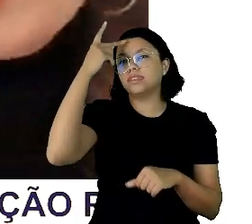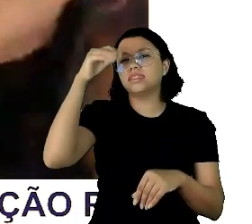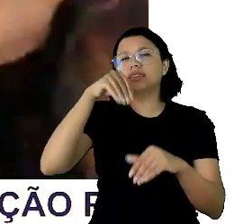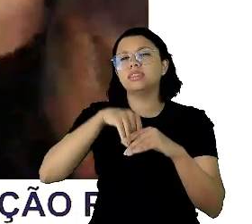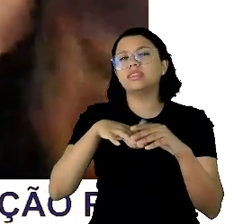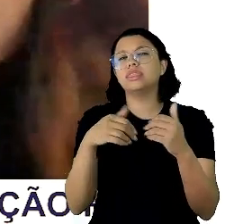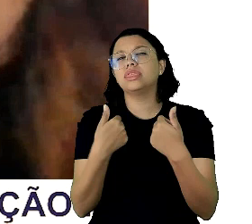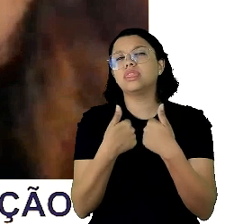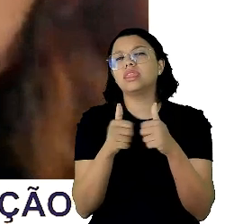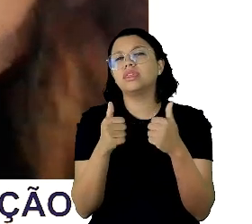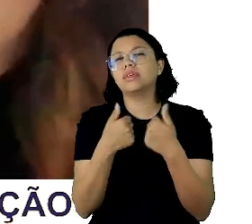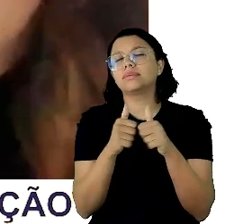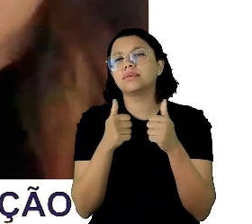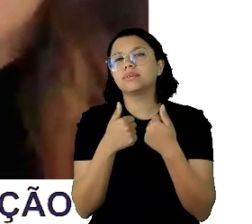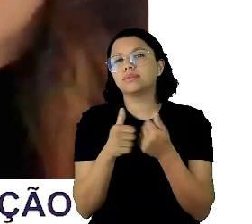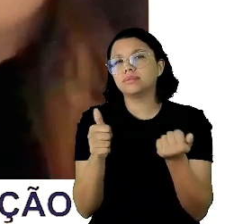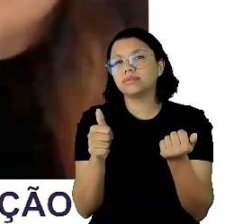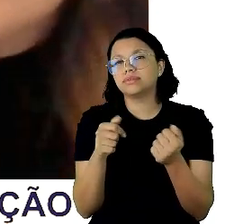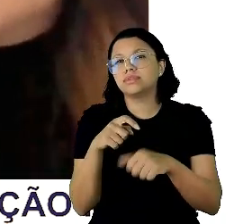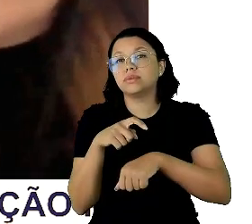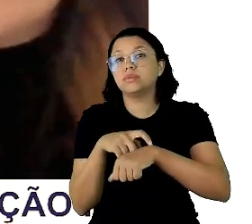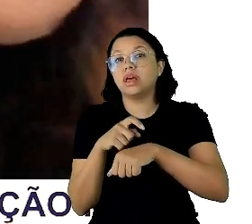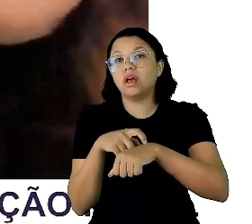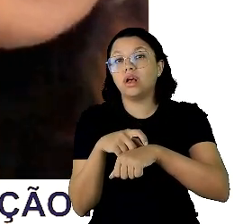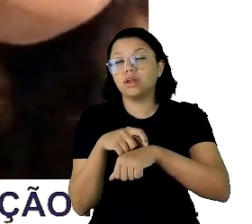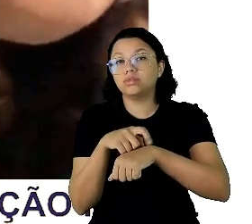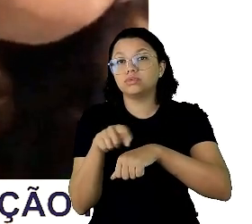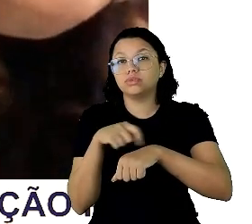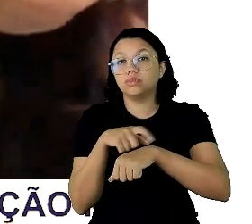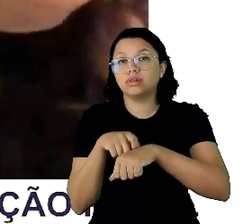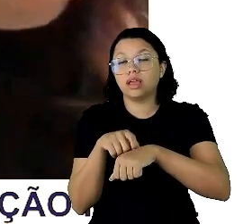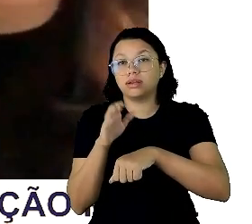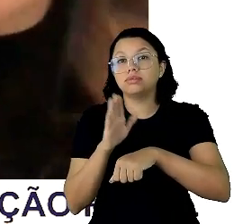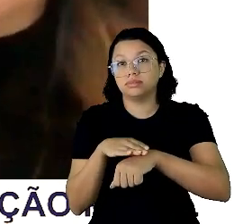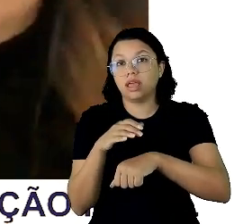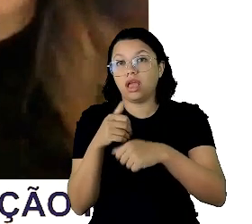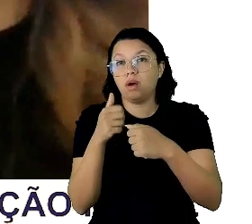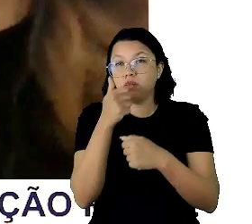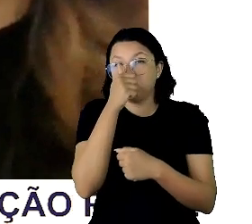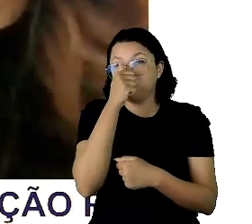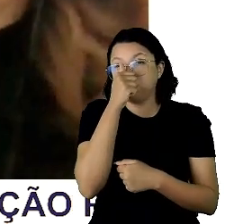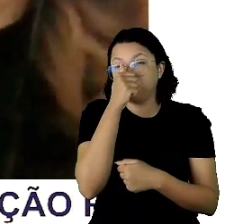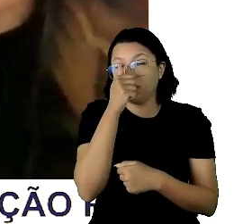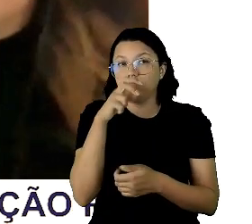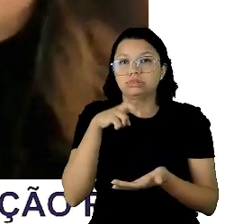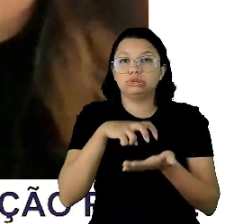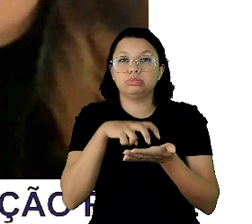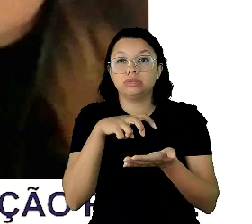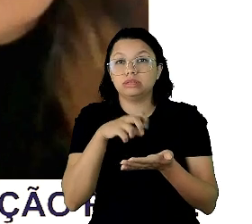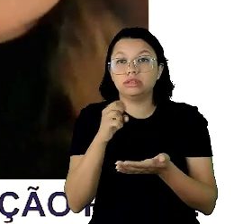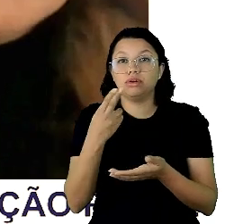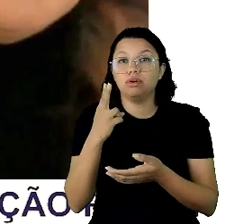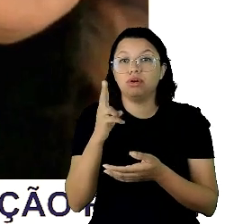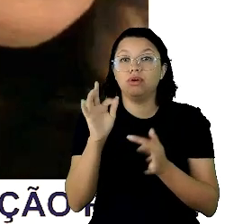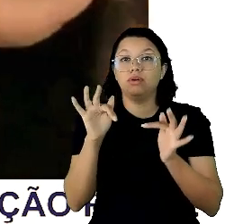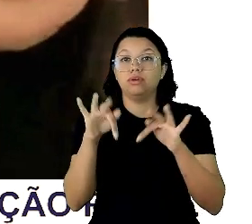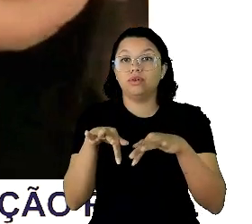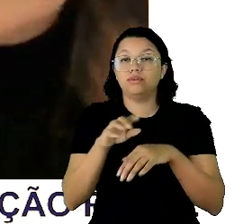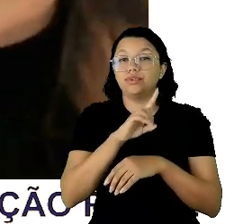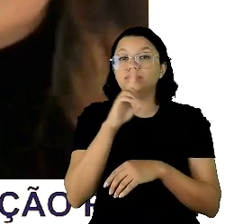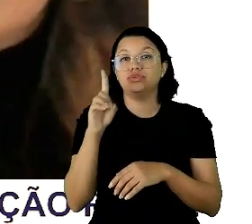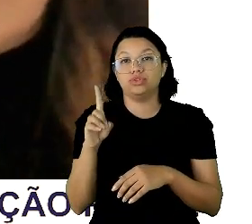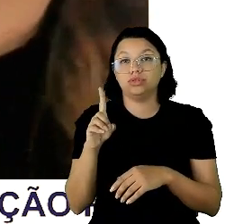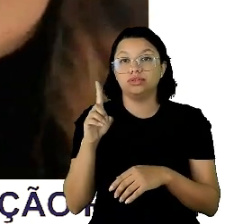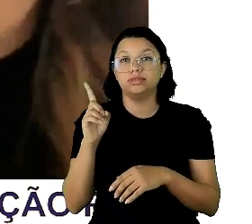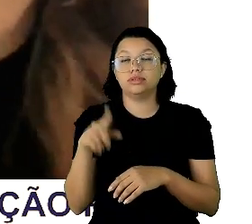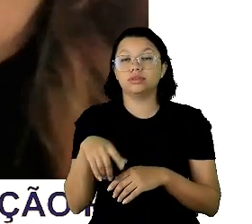no transporte público na hora do rush, né? Que é de manhã, no fim do dia, são as mulheres negras. As